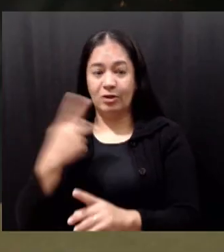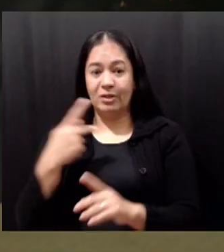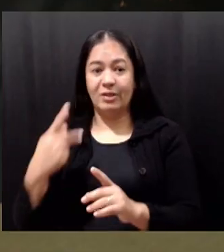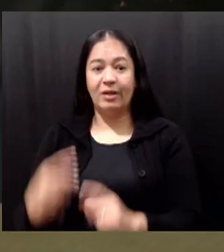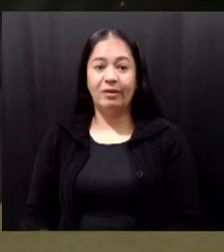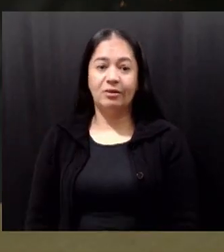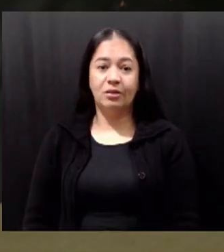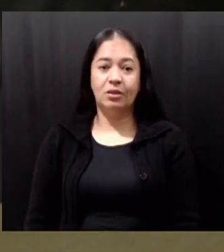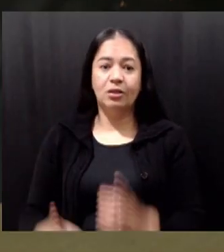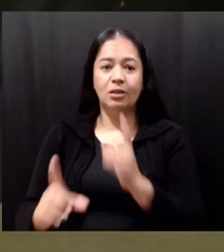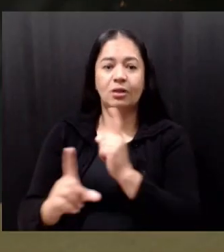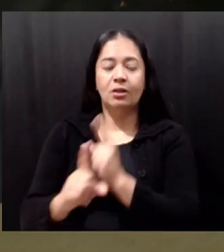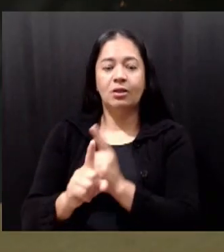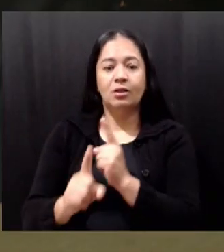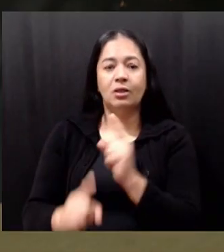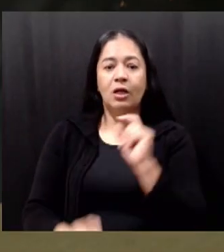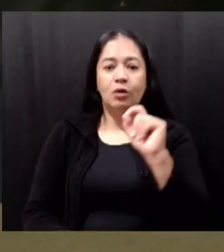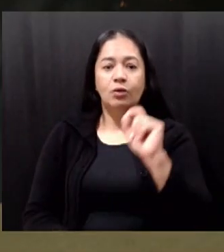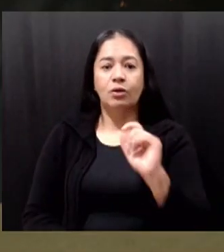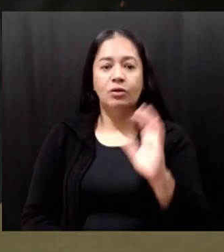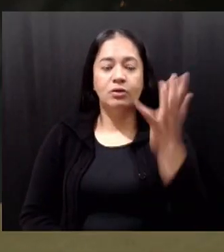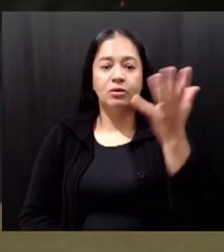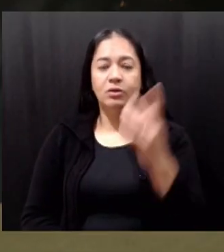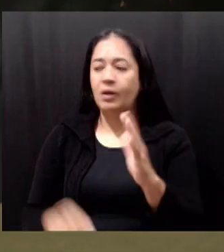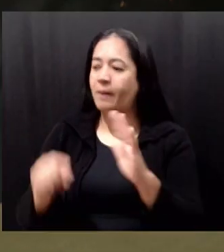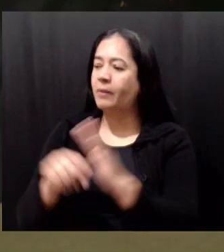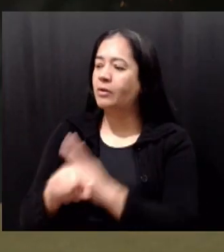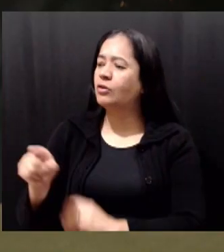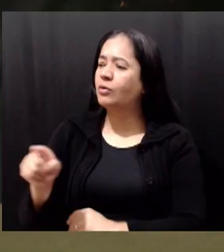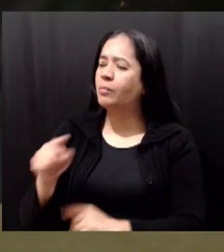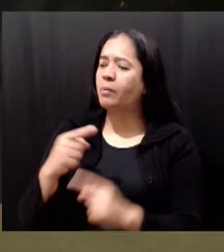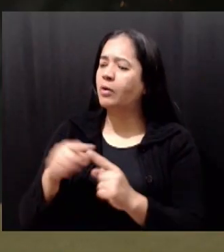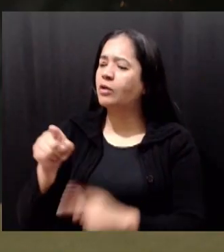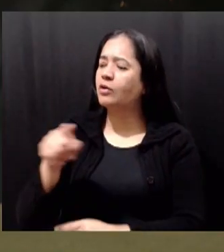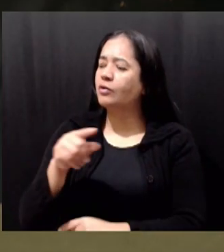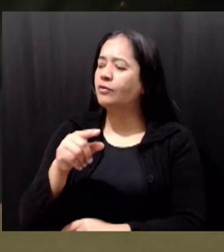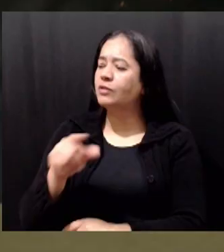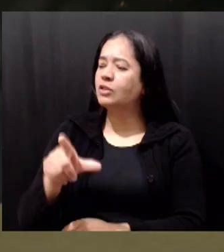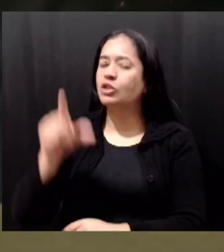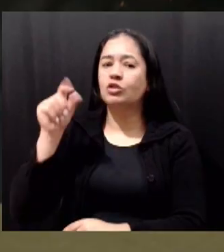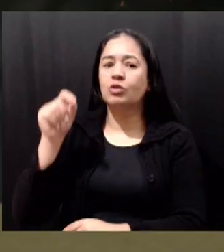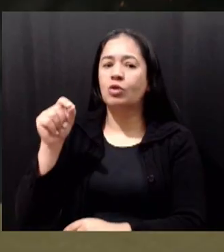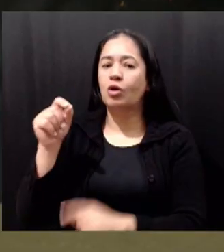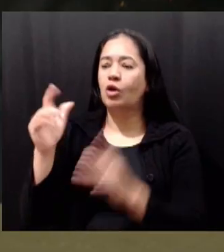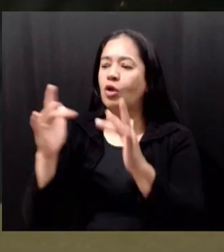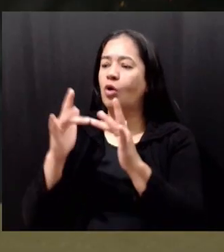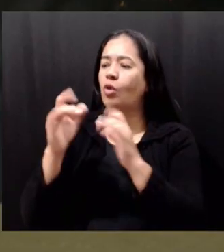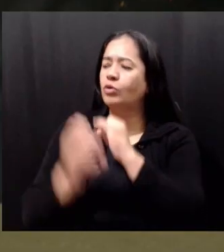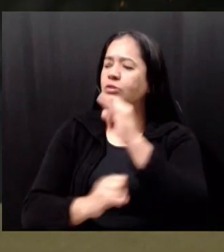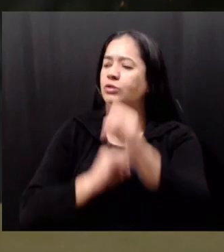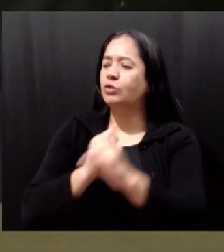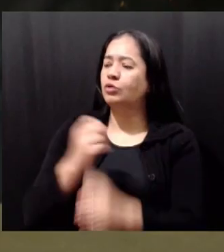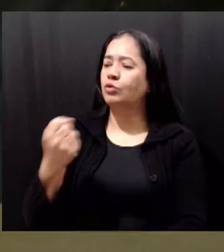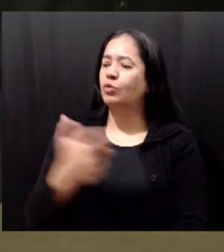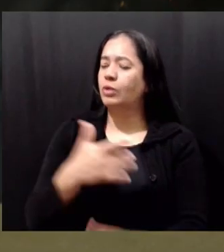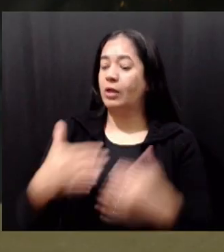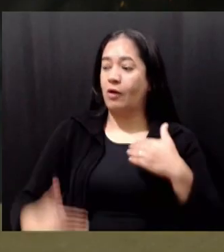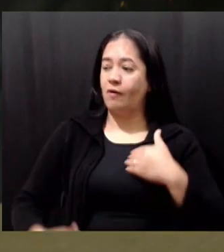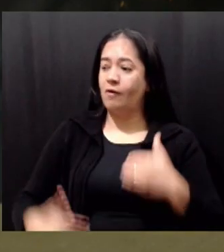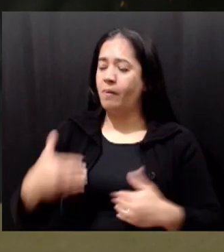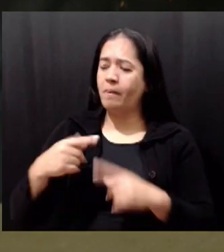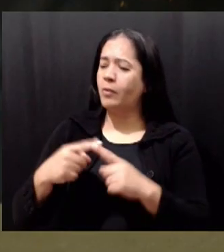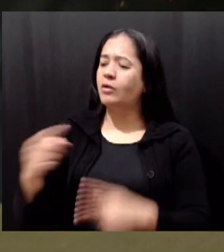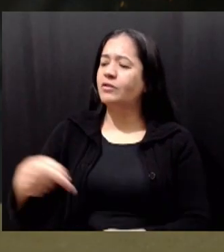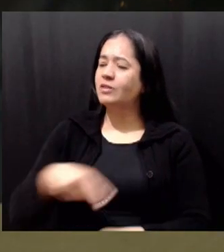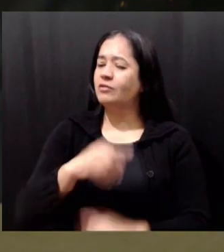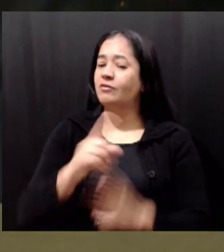situações de ela perguntar para o adolescente, mas por que você prefere o contato online do que o contato físico? Por que você não vai se encontrar, né,